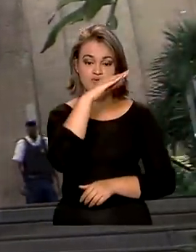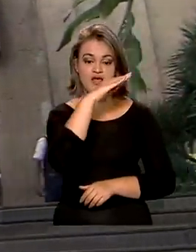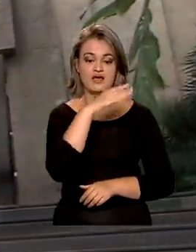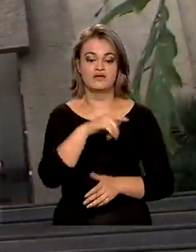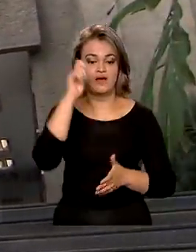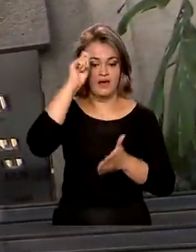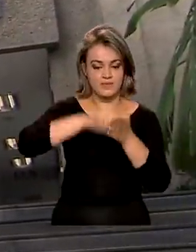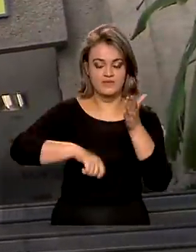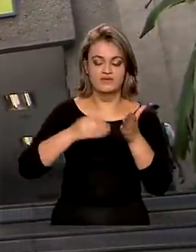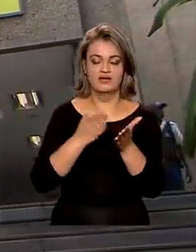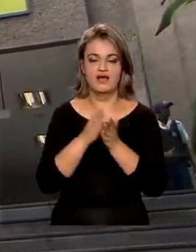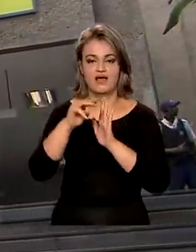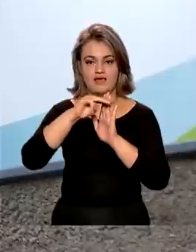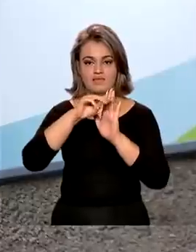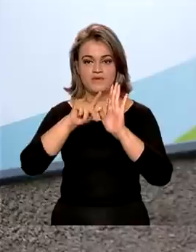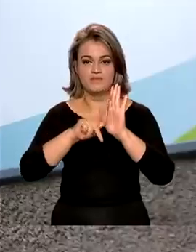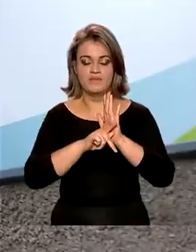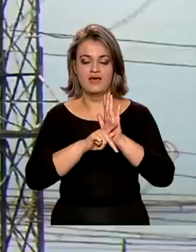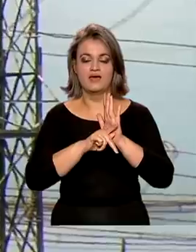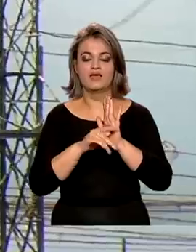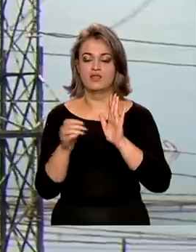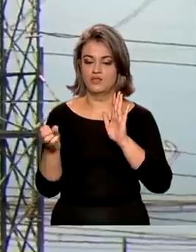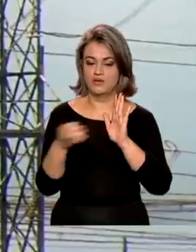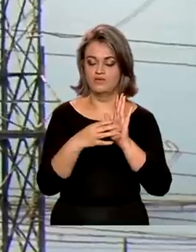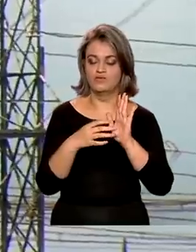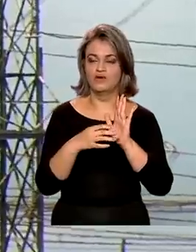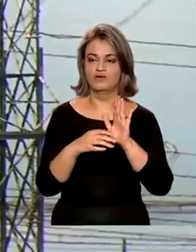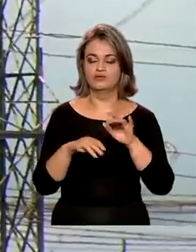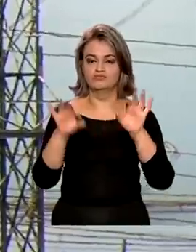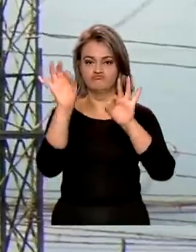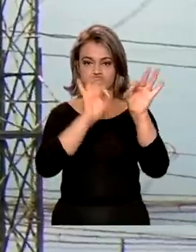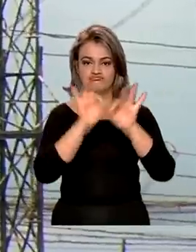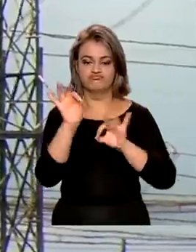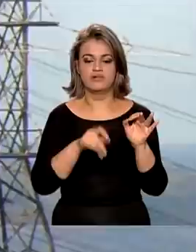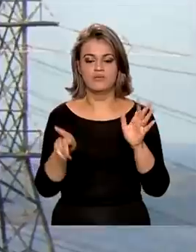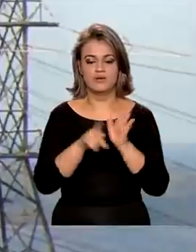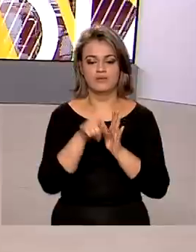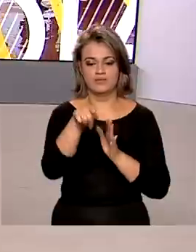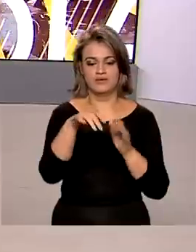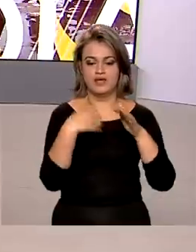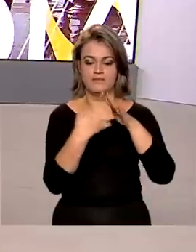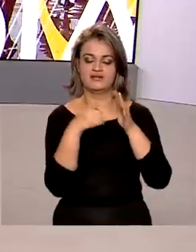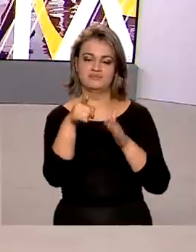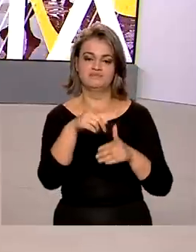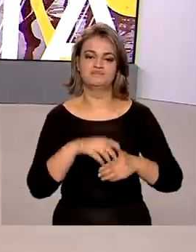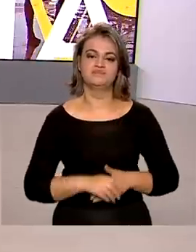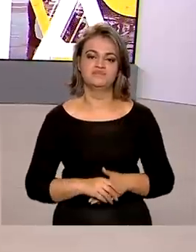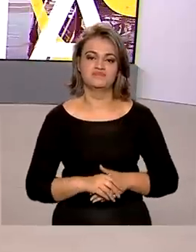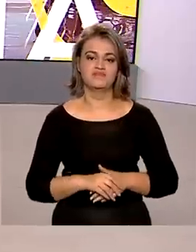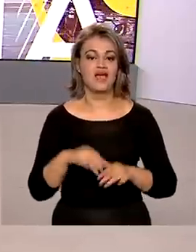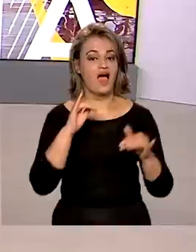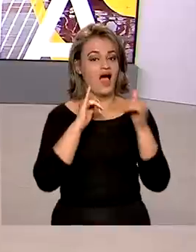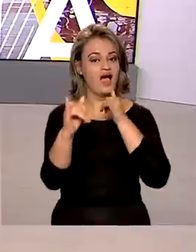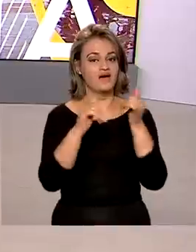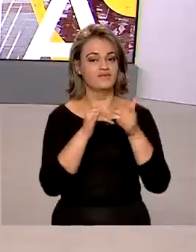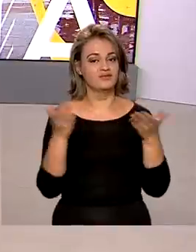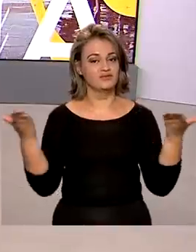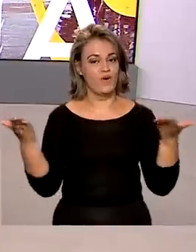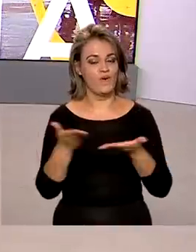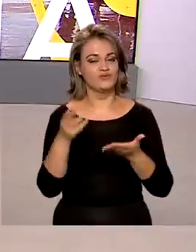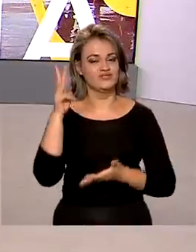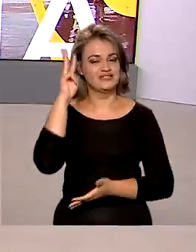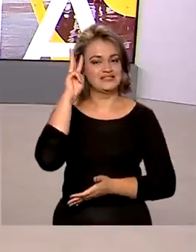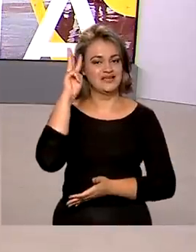Bolsonaro sanciona a medida provisória que possibilita a desestatização da Eletrobras. Esses são os destaques da edição